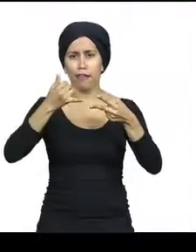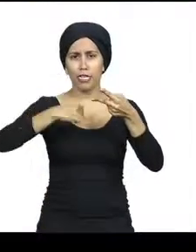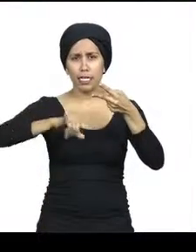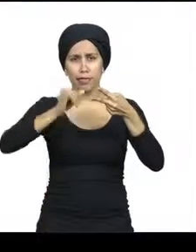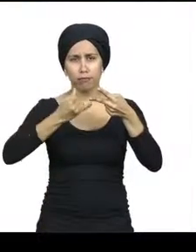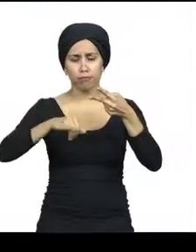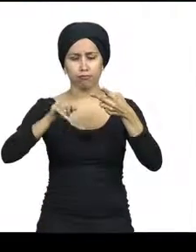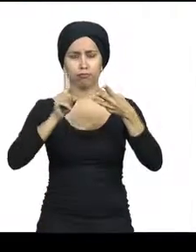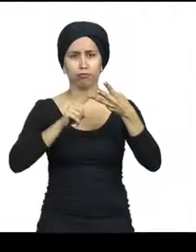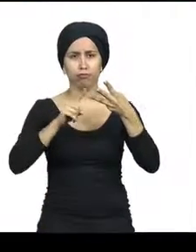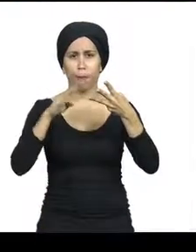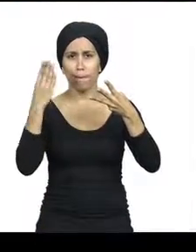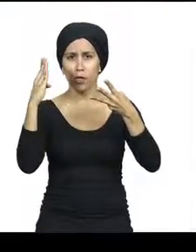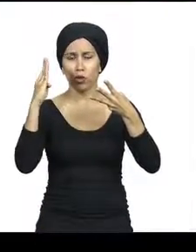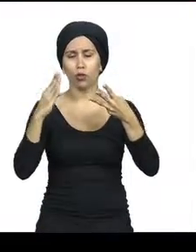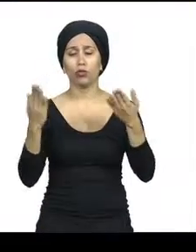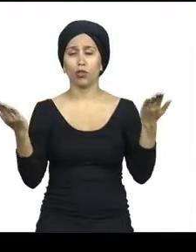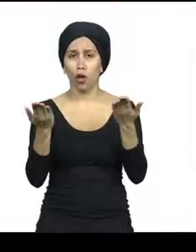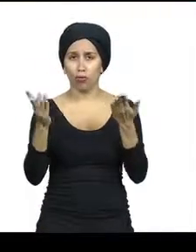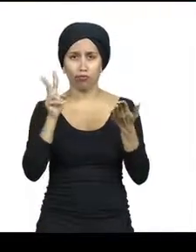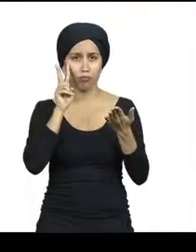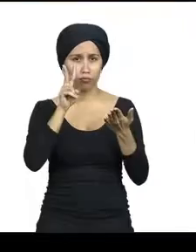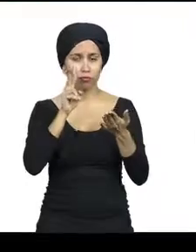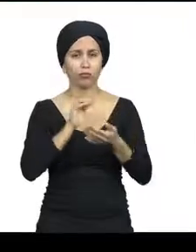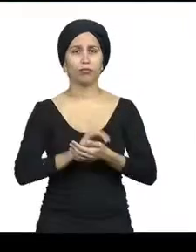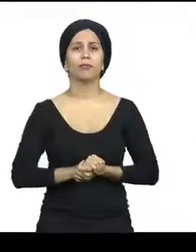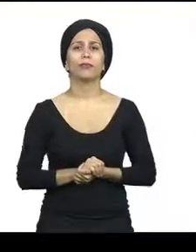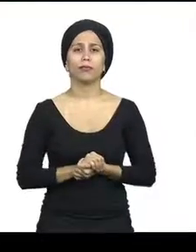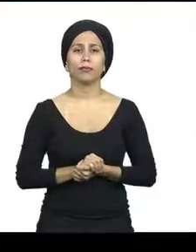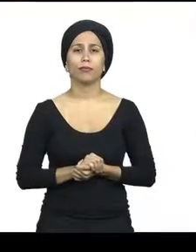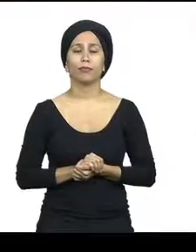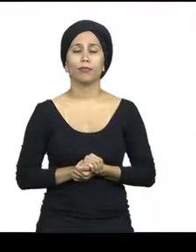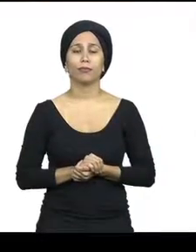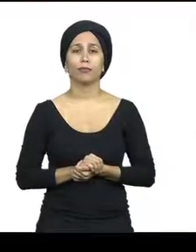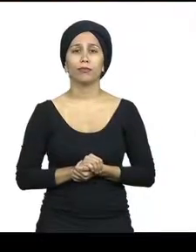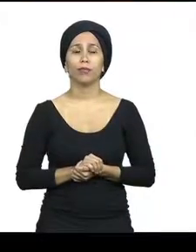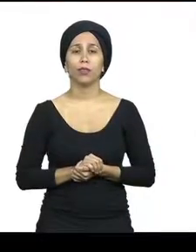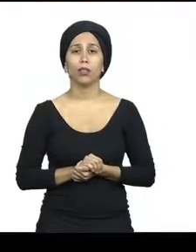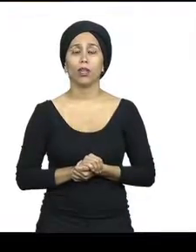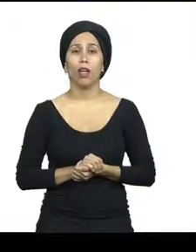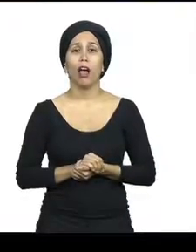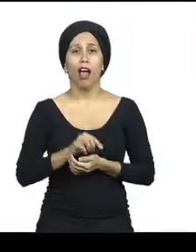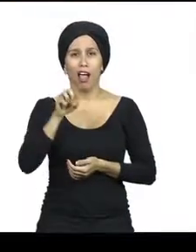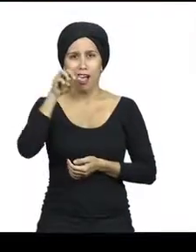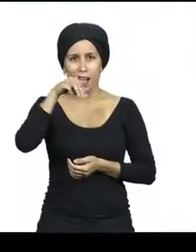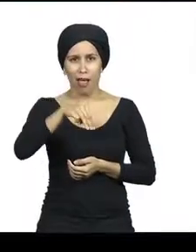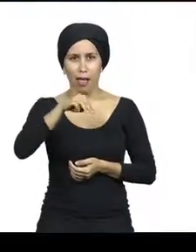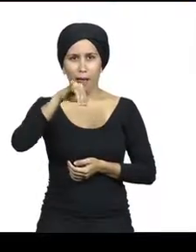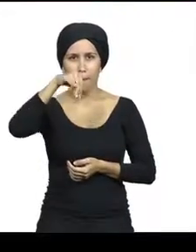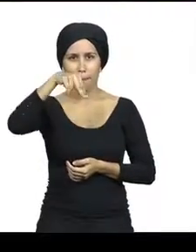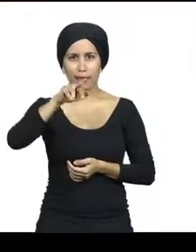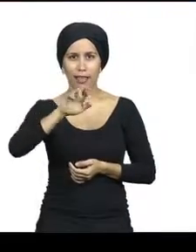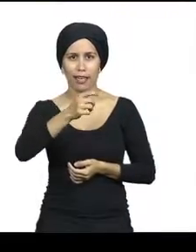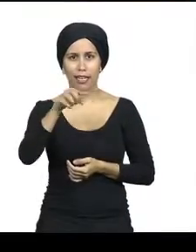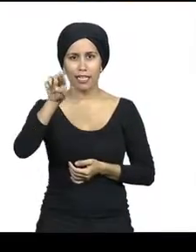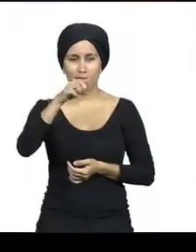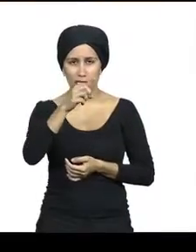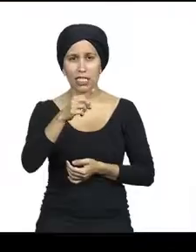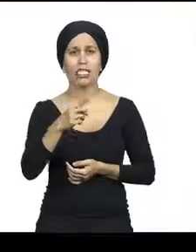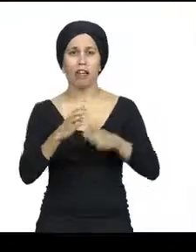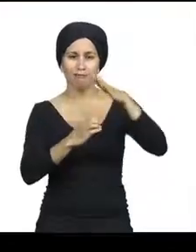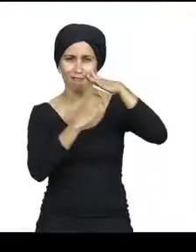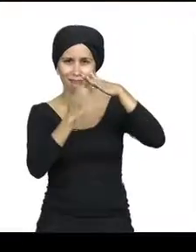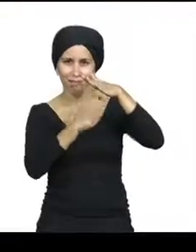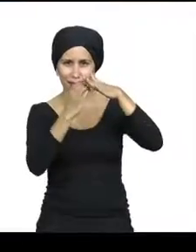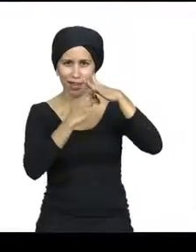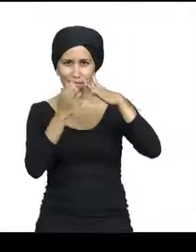você vai ver no programa de hoje. Você vai ver que as mineradoras fazem a avaliação ambiental para cuidar da sua saúde